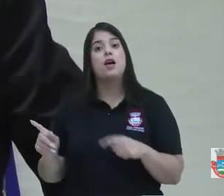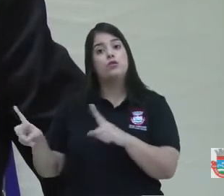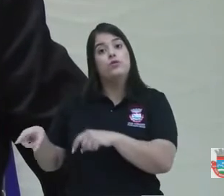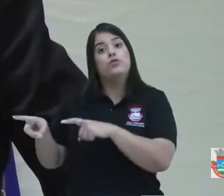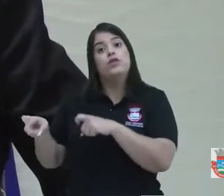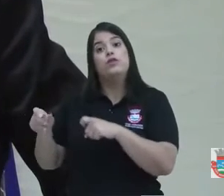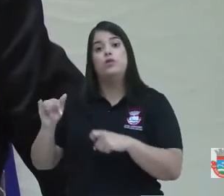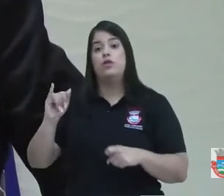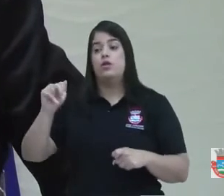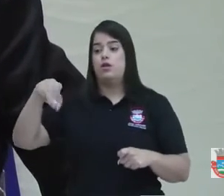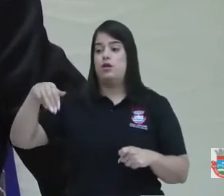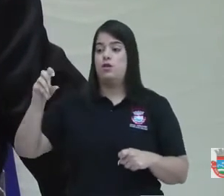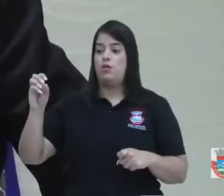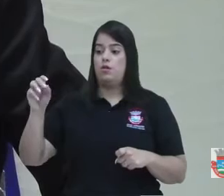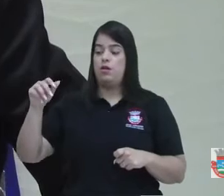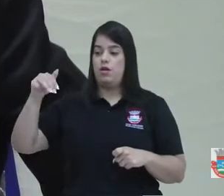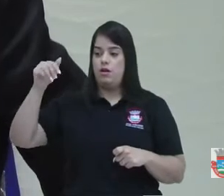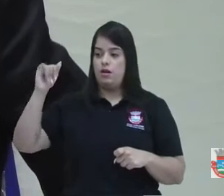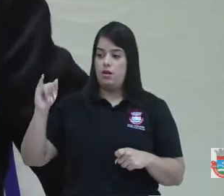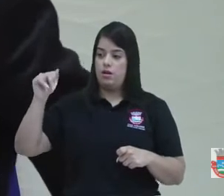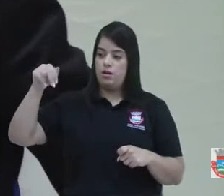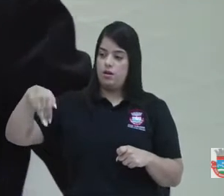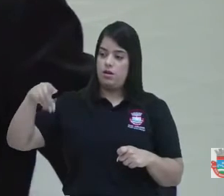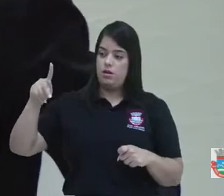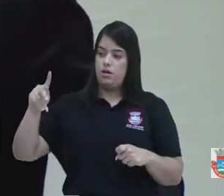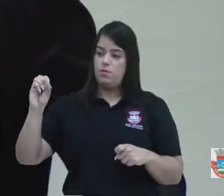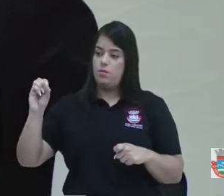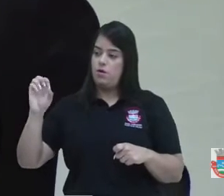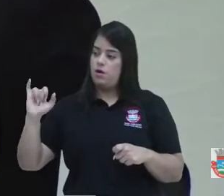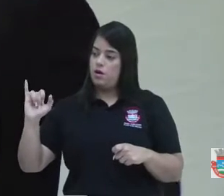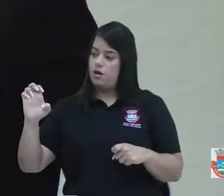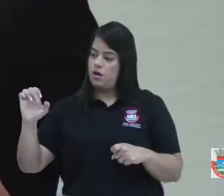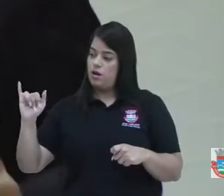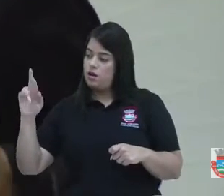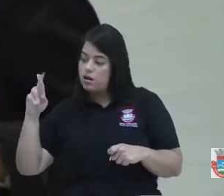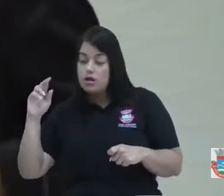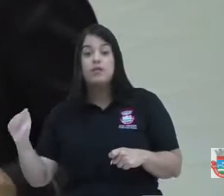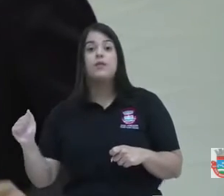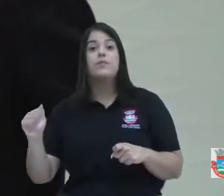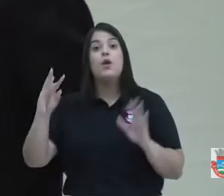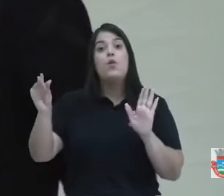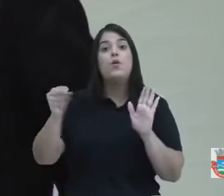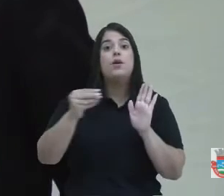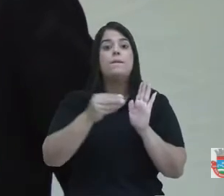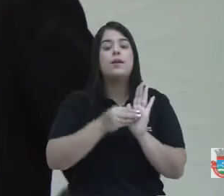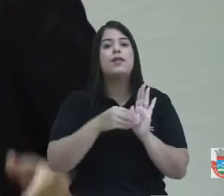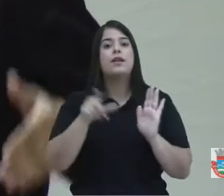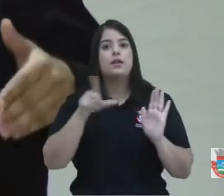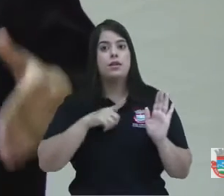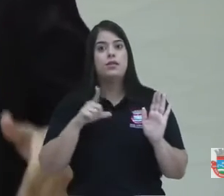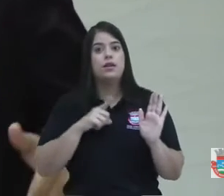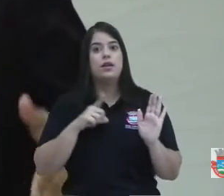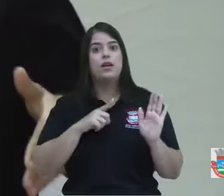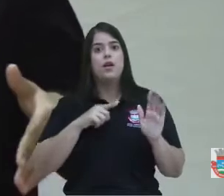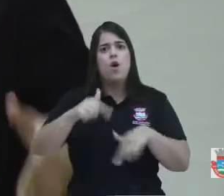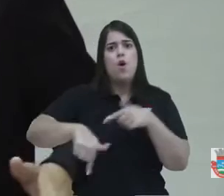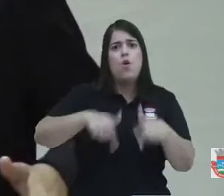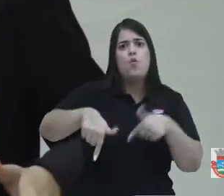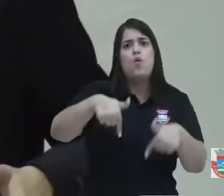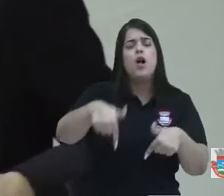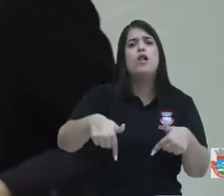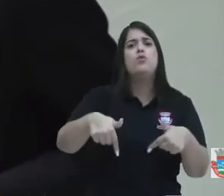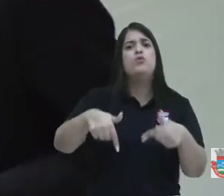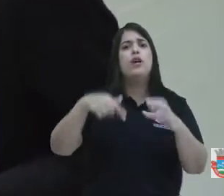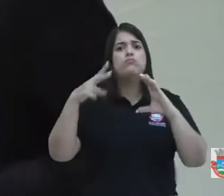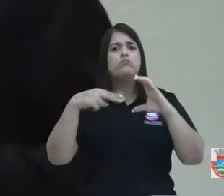rural de Ipueira e Sudré, uma ambulância, e coloquei essa emenda. Uma emenda que nós temos aqui, uma luta dessa